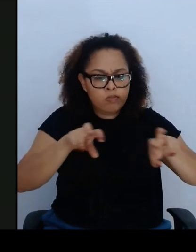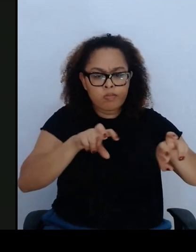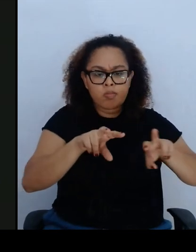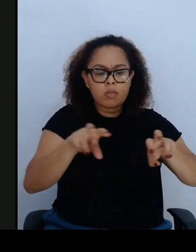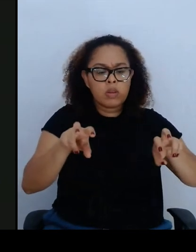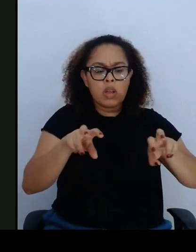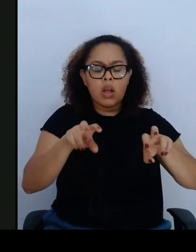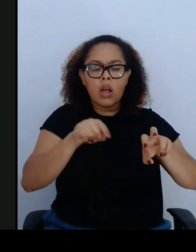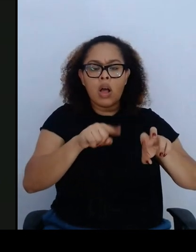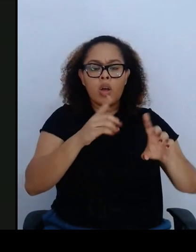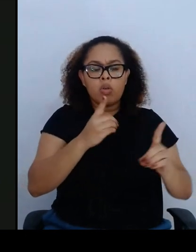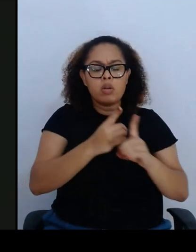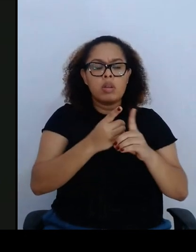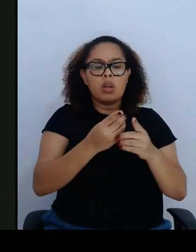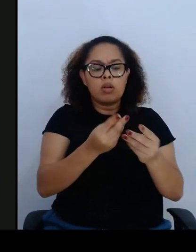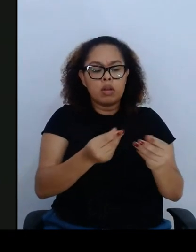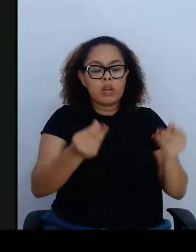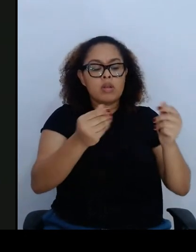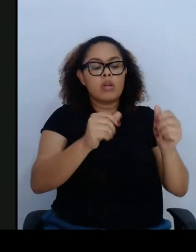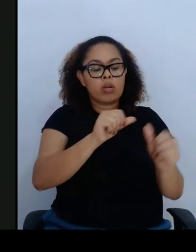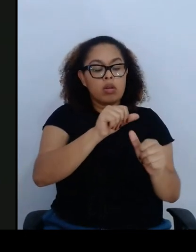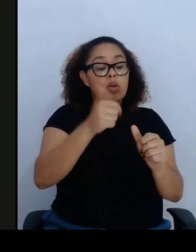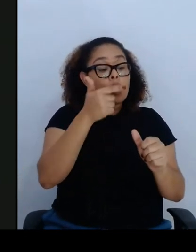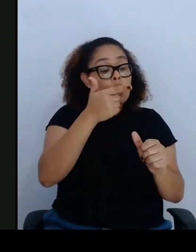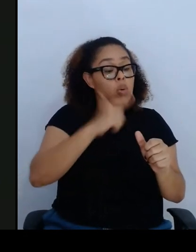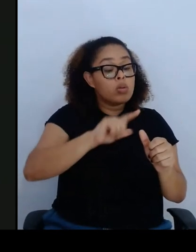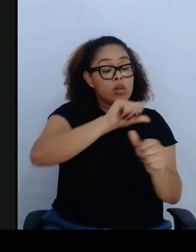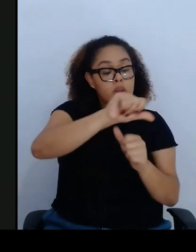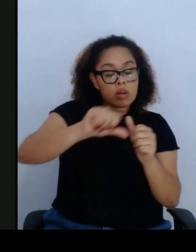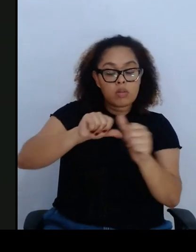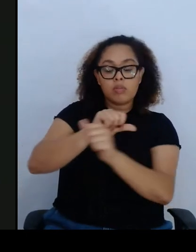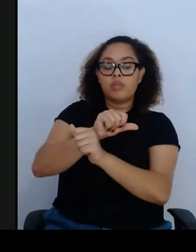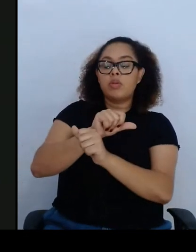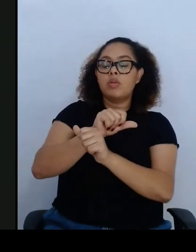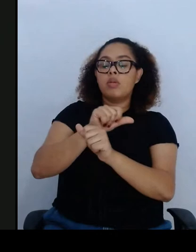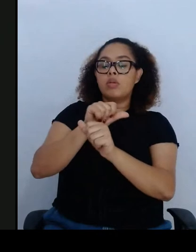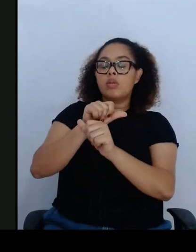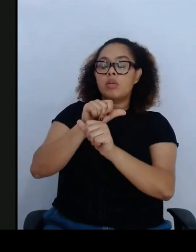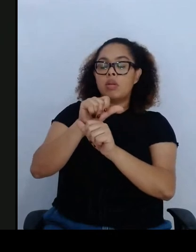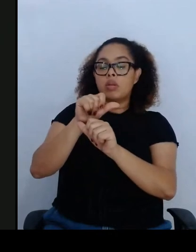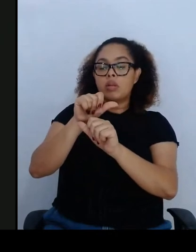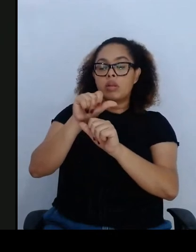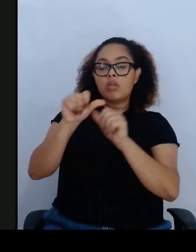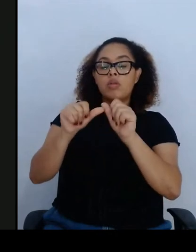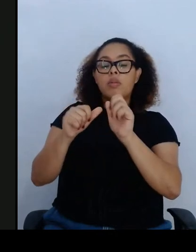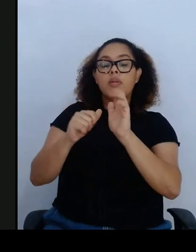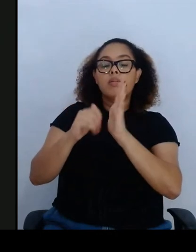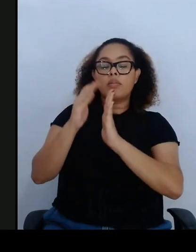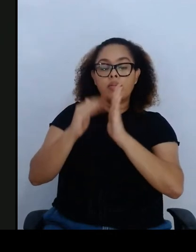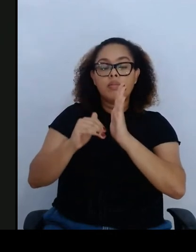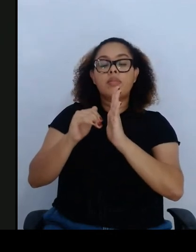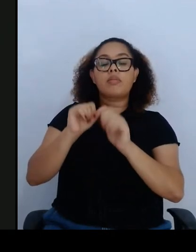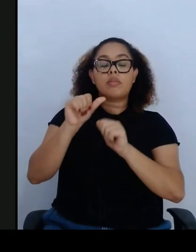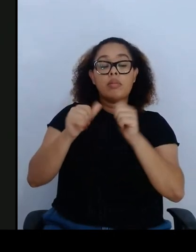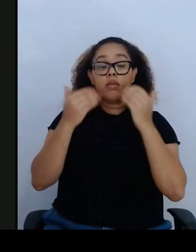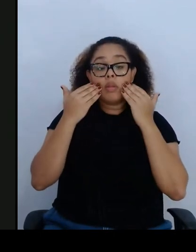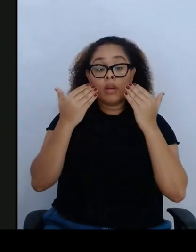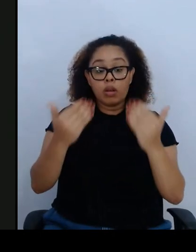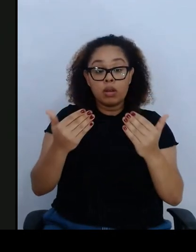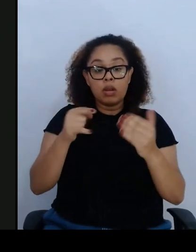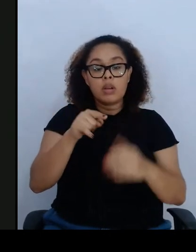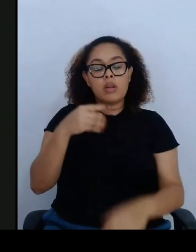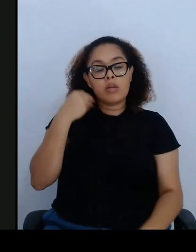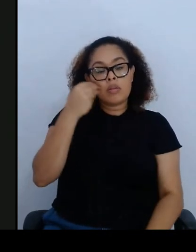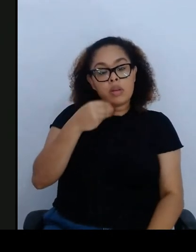parcial para dar visibilidade a esse sentido para outras pessoas era sempre uma experiência parcial